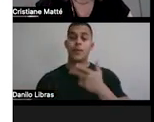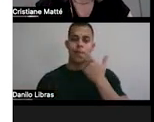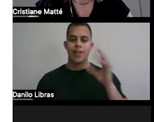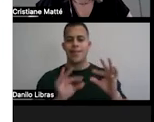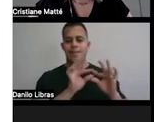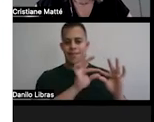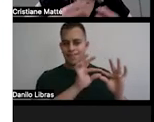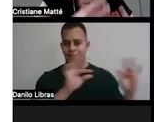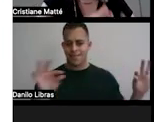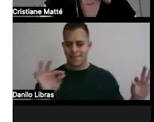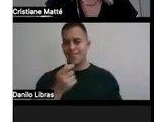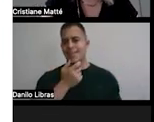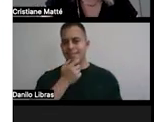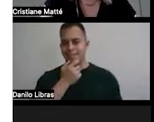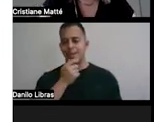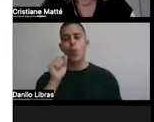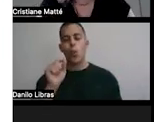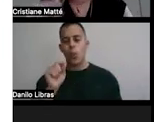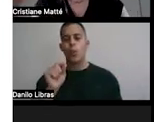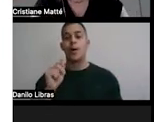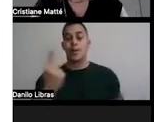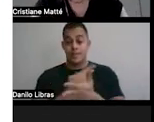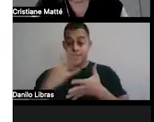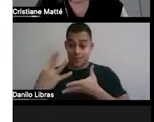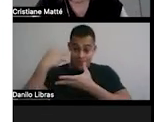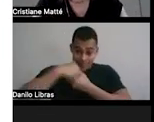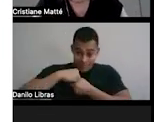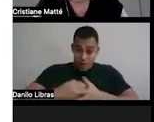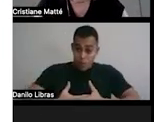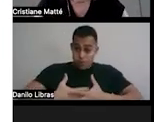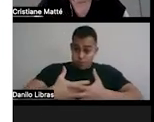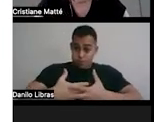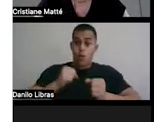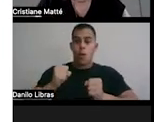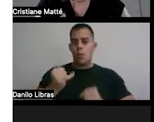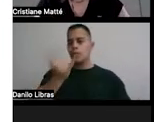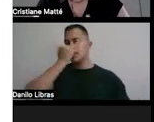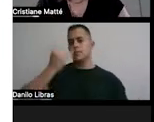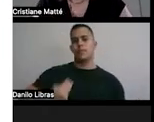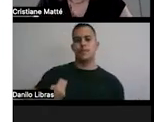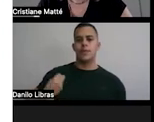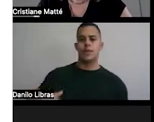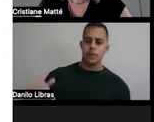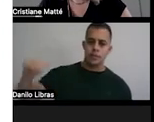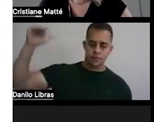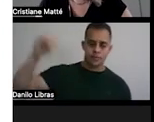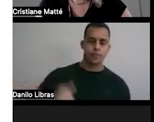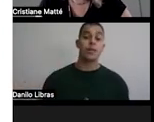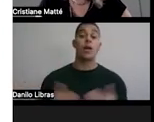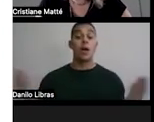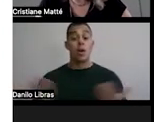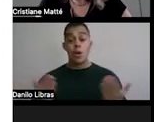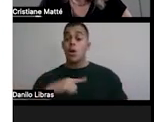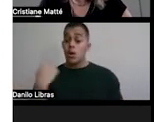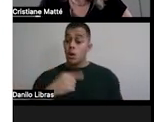lasts a lifetime. Então, o que acontece lá dentro do útero pode ter uma repercussão para a vida toda. Hoje a gente fala muito dos